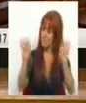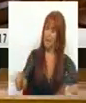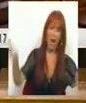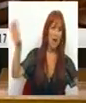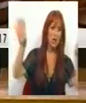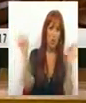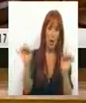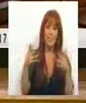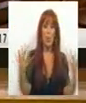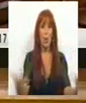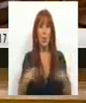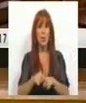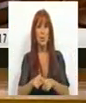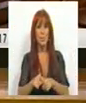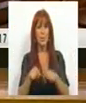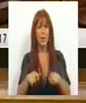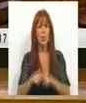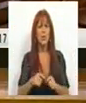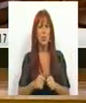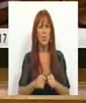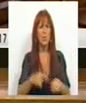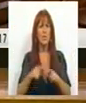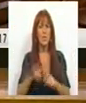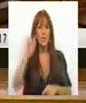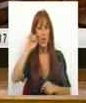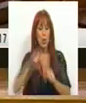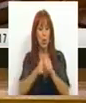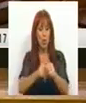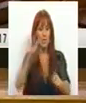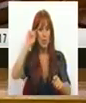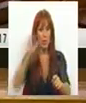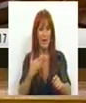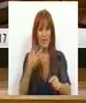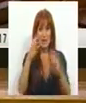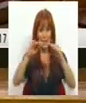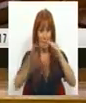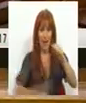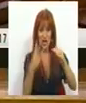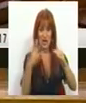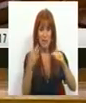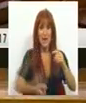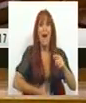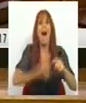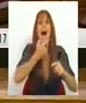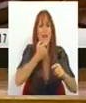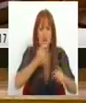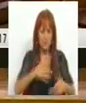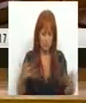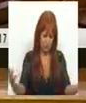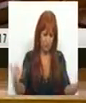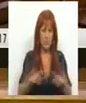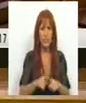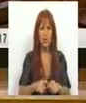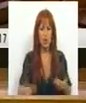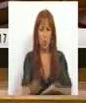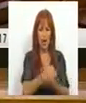milagres. Hoje é notório que o cumprimento do déficit abaixo de 3% só poderá ocorrer